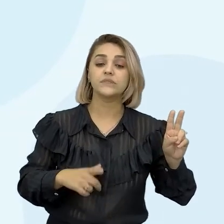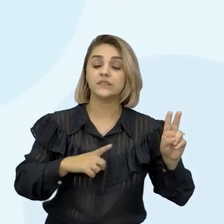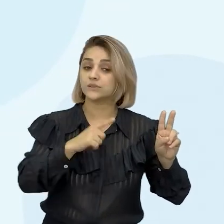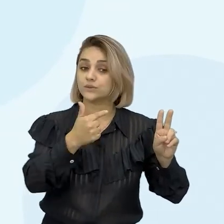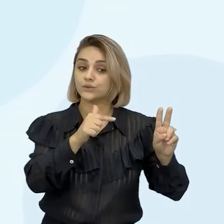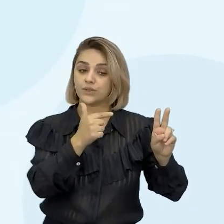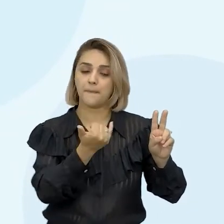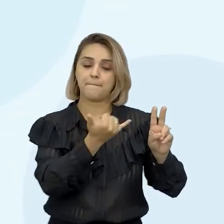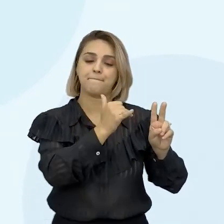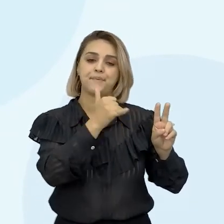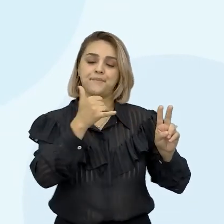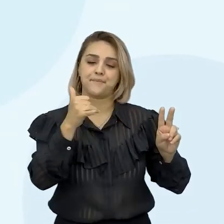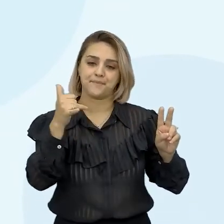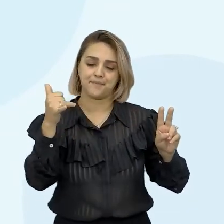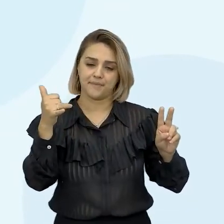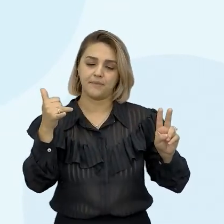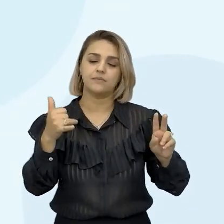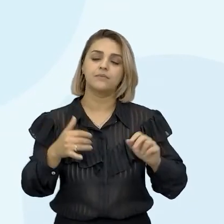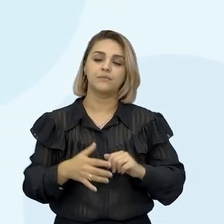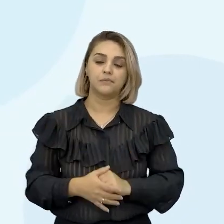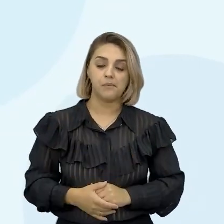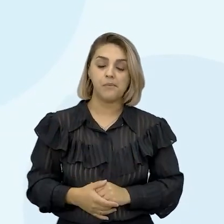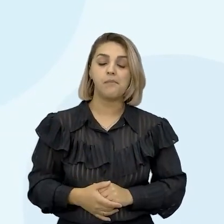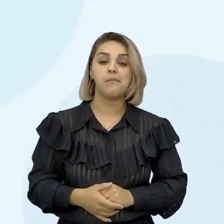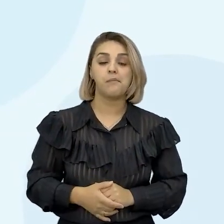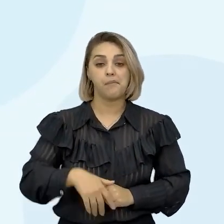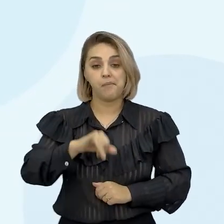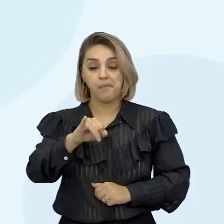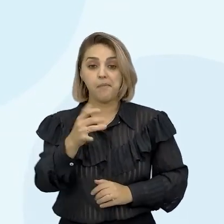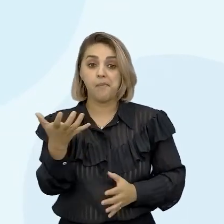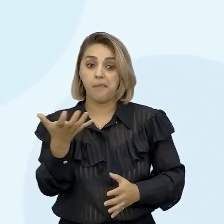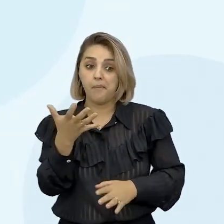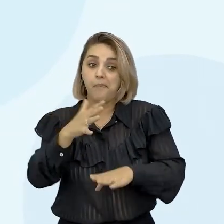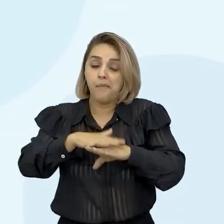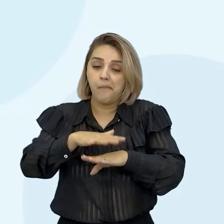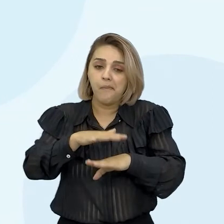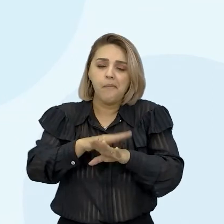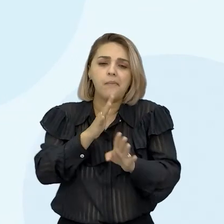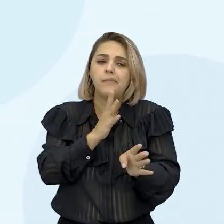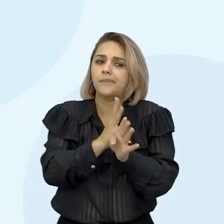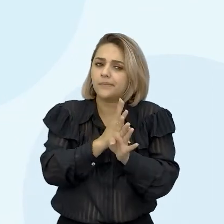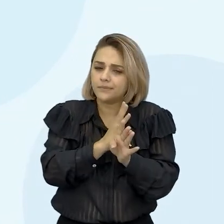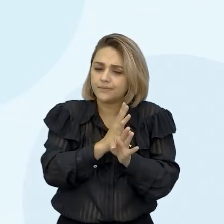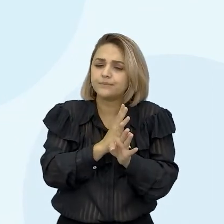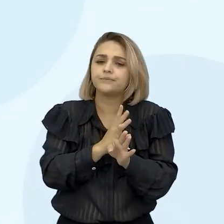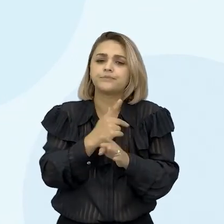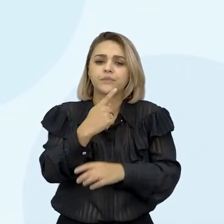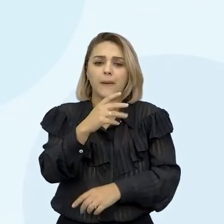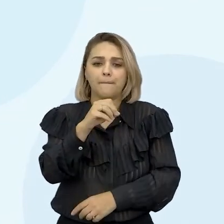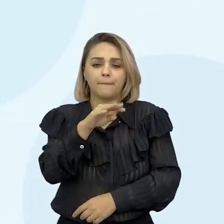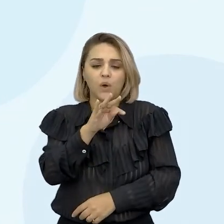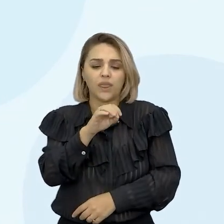que vai entrar por exemplo no resistor então se eu quiser calcular a potência